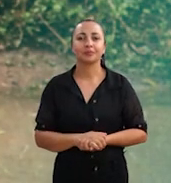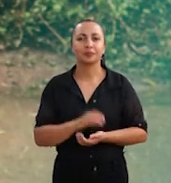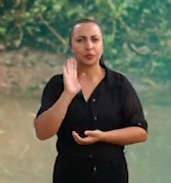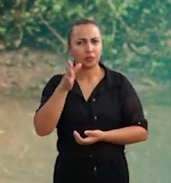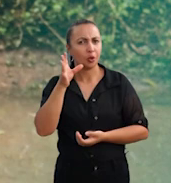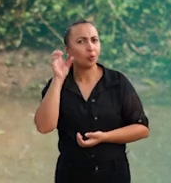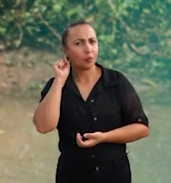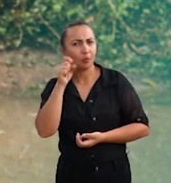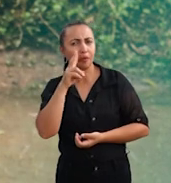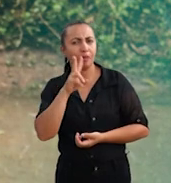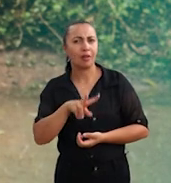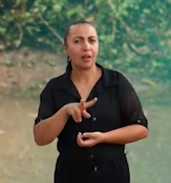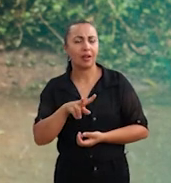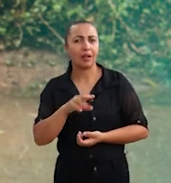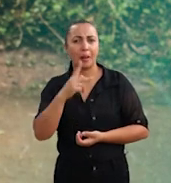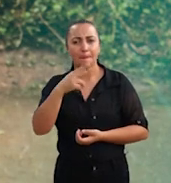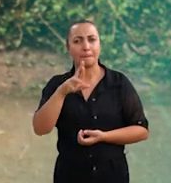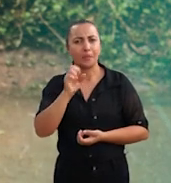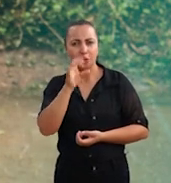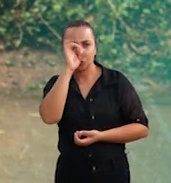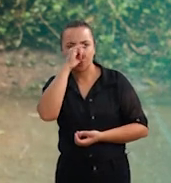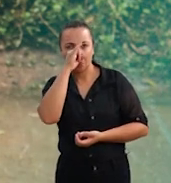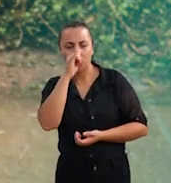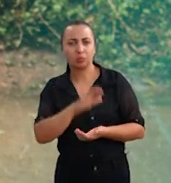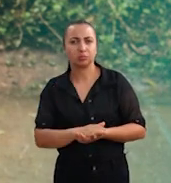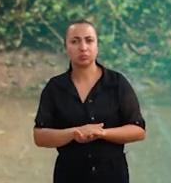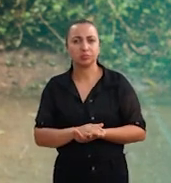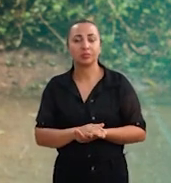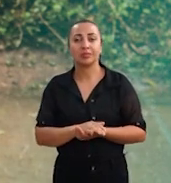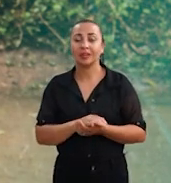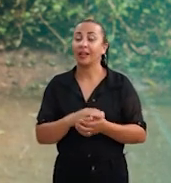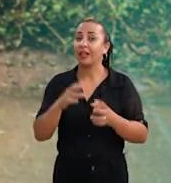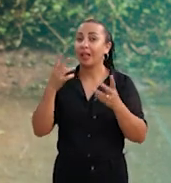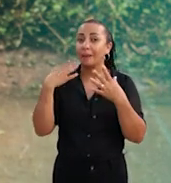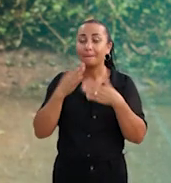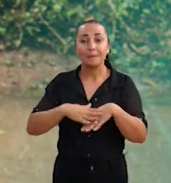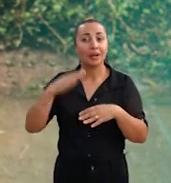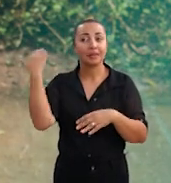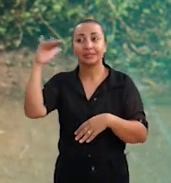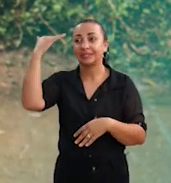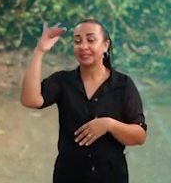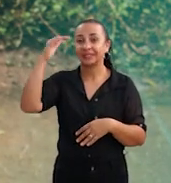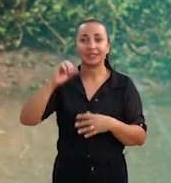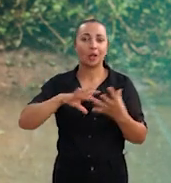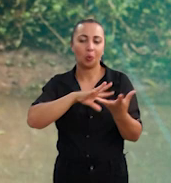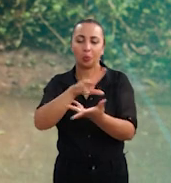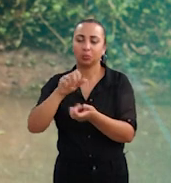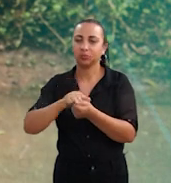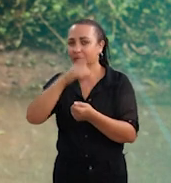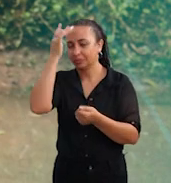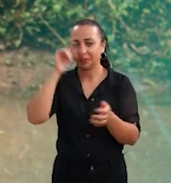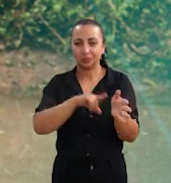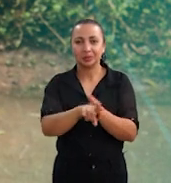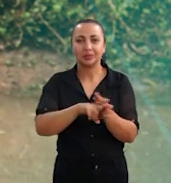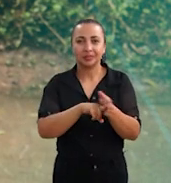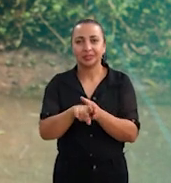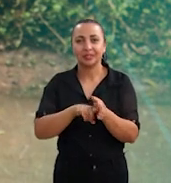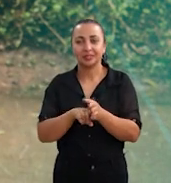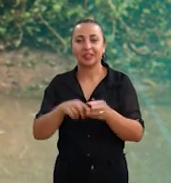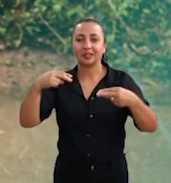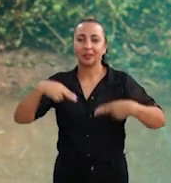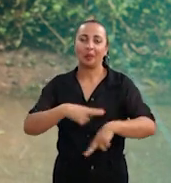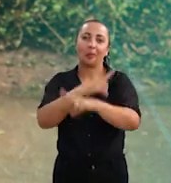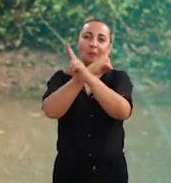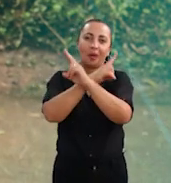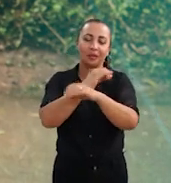já ouviu falar em presunto cru de porco? A iguaria é uma das mais caras do mundo e pesquisadores da Universidade Estadual do